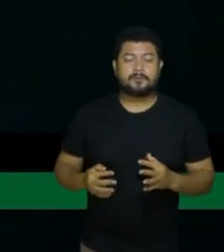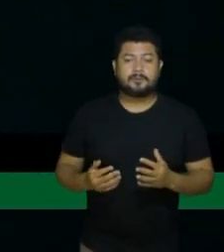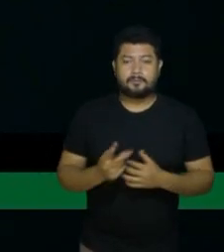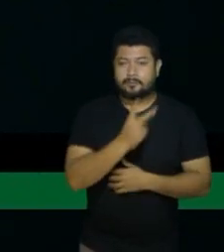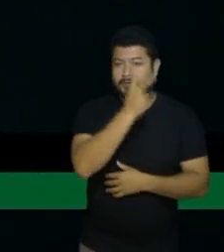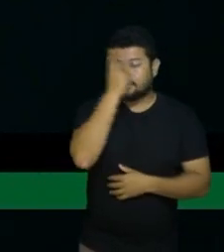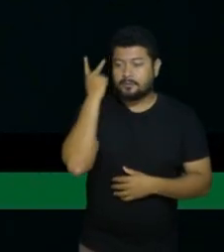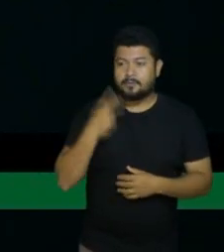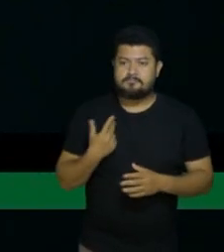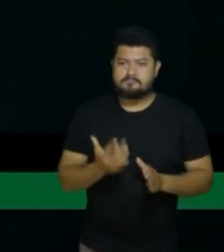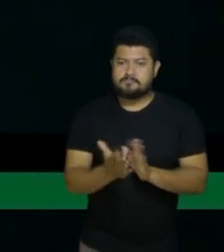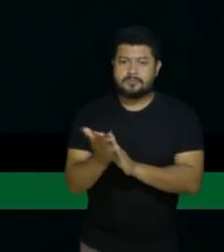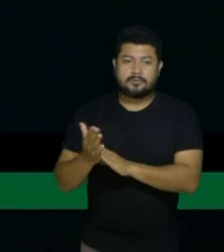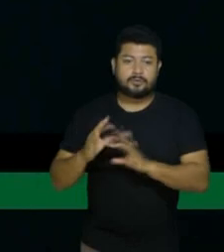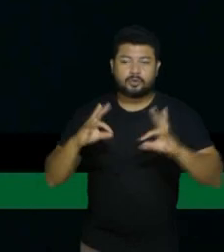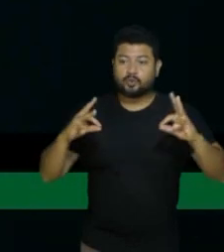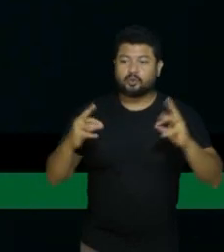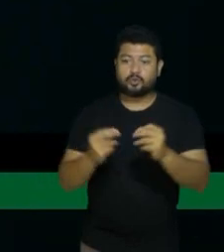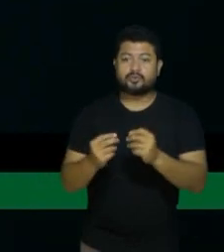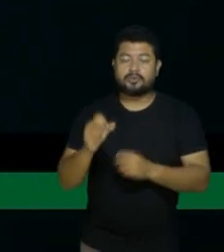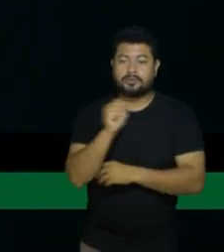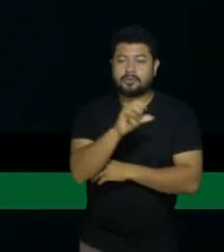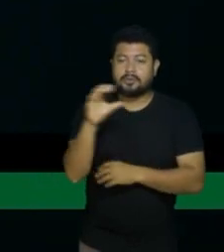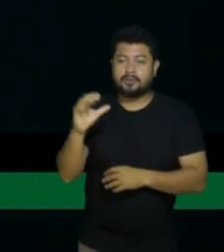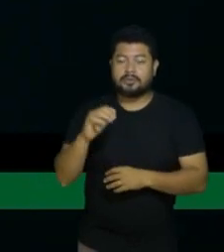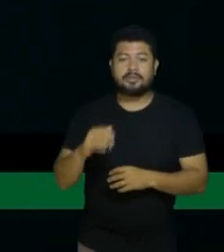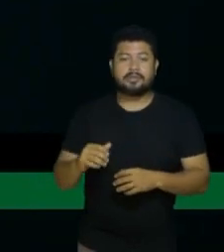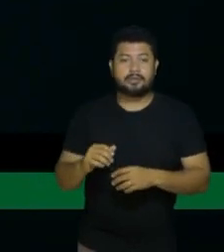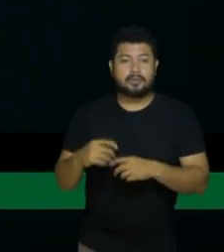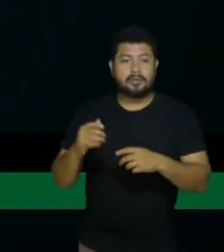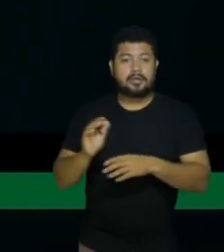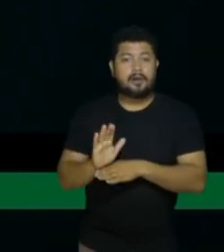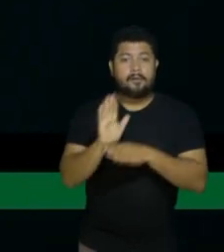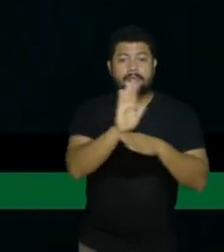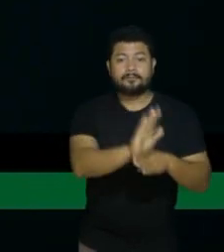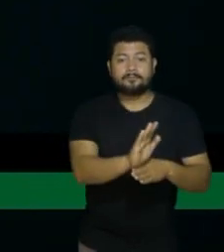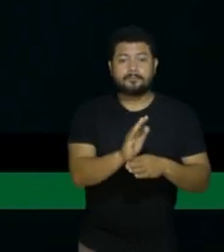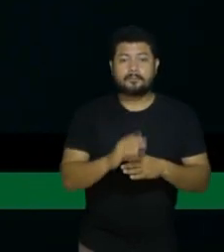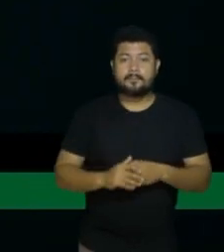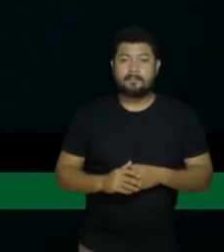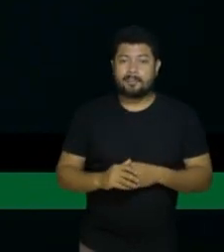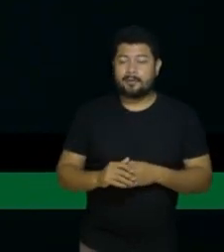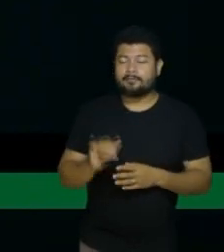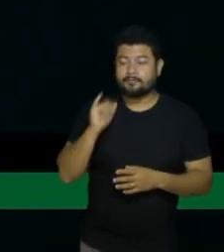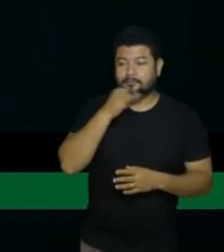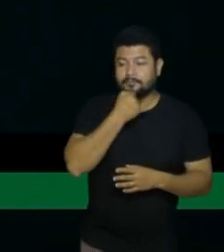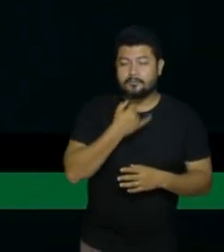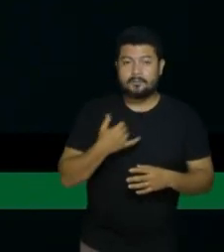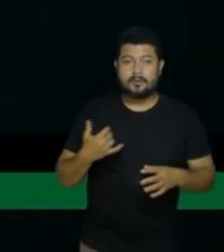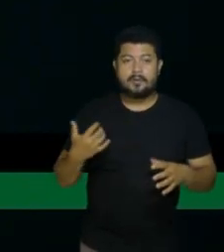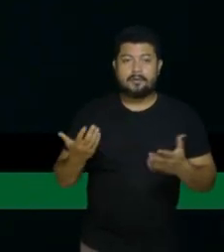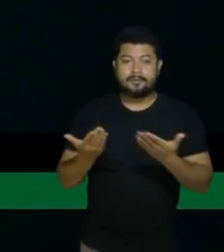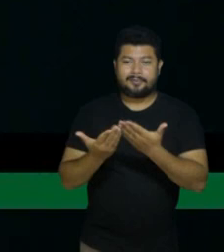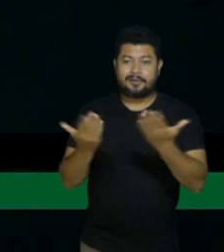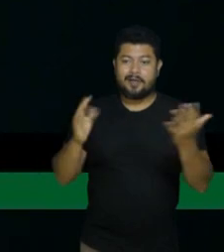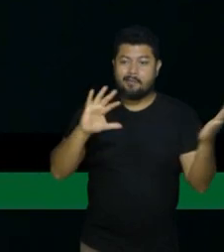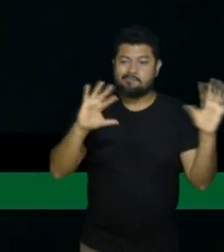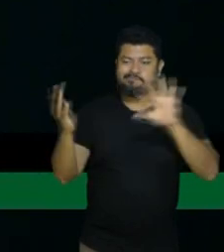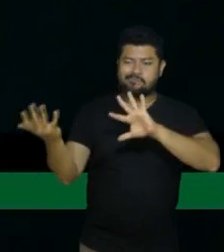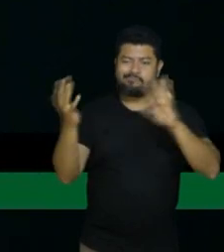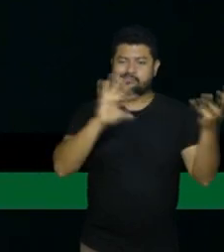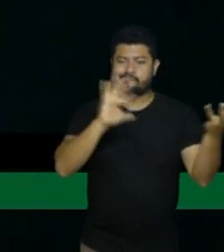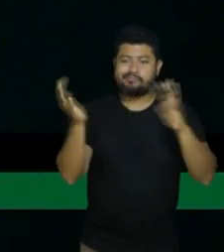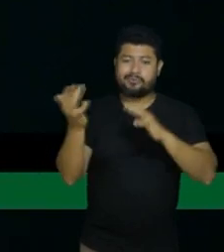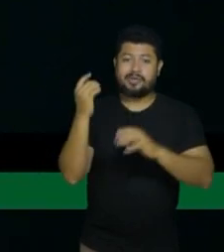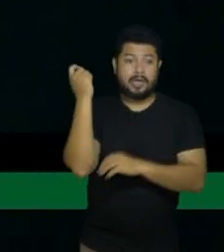ajudado infelizmente os fenômenos climáticos extremos vieram para ficar estão sendo